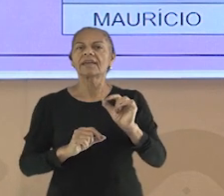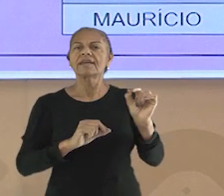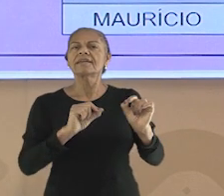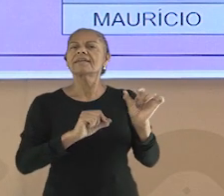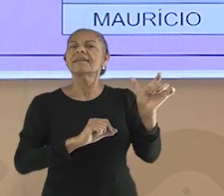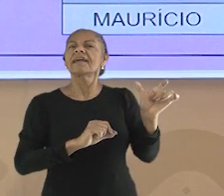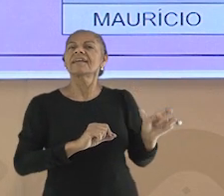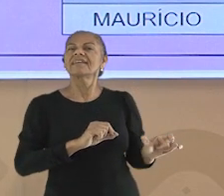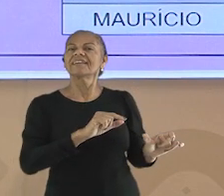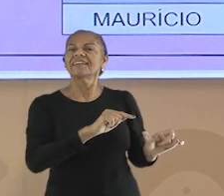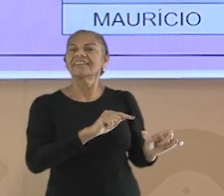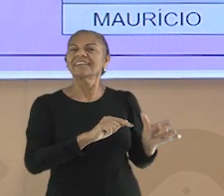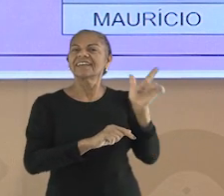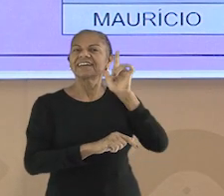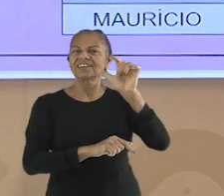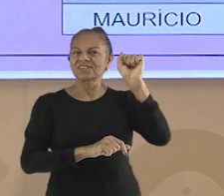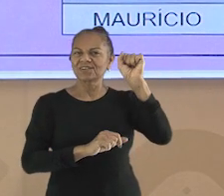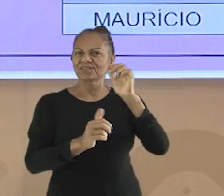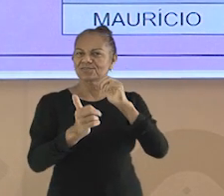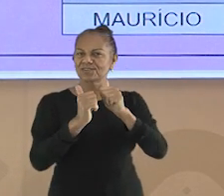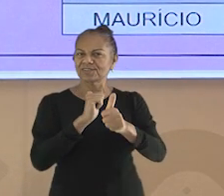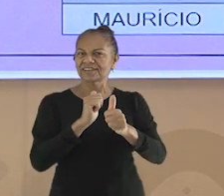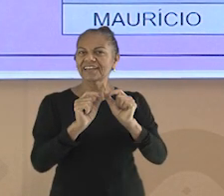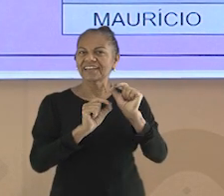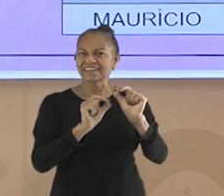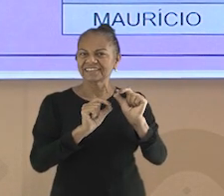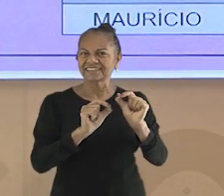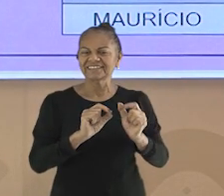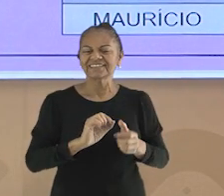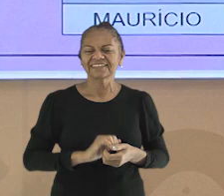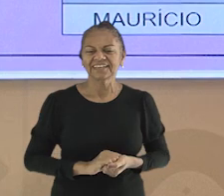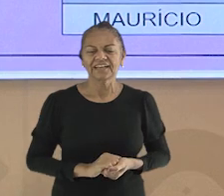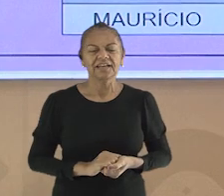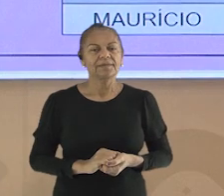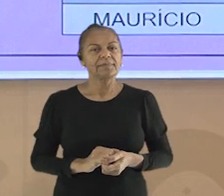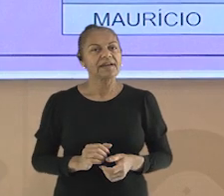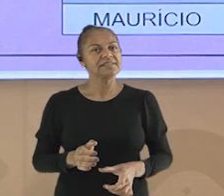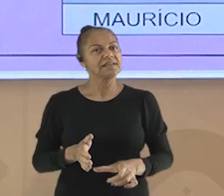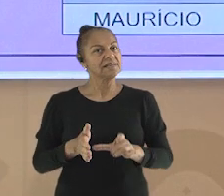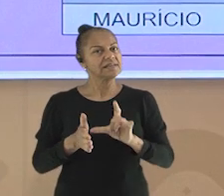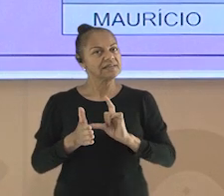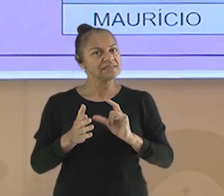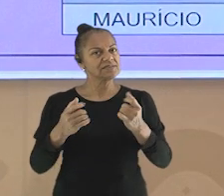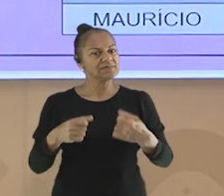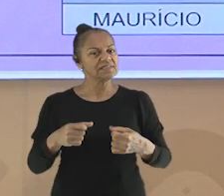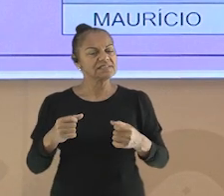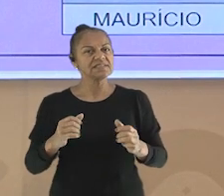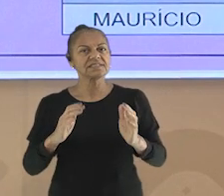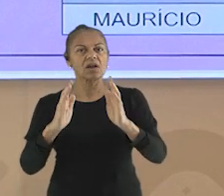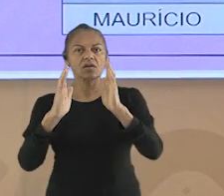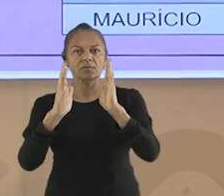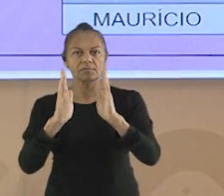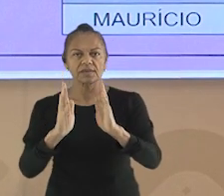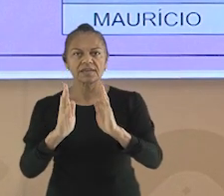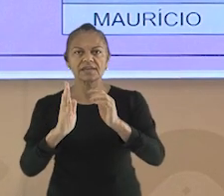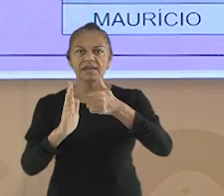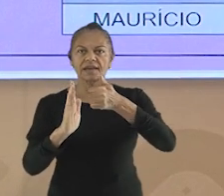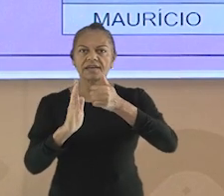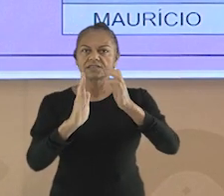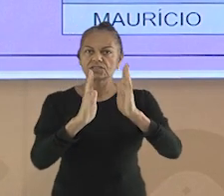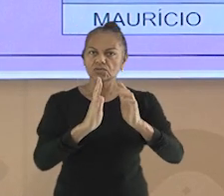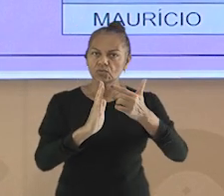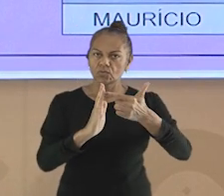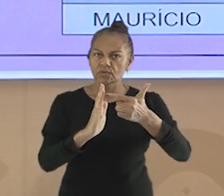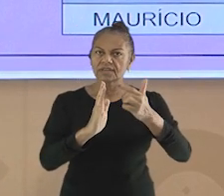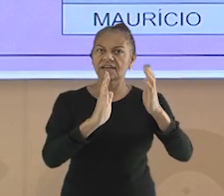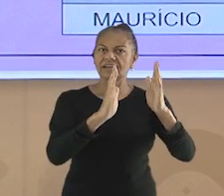quem ganhou o jogo. Bom, para descobrir quem ganhou o jogo, nós vamos observar as informações dessa quarta e